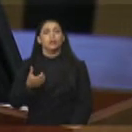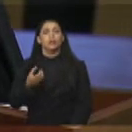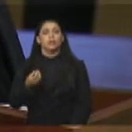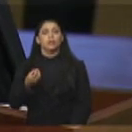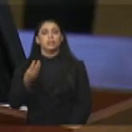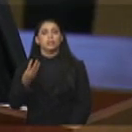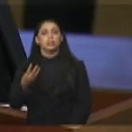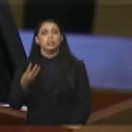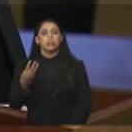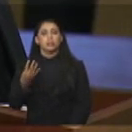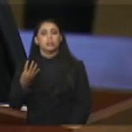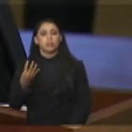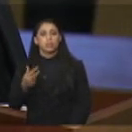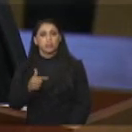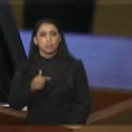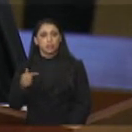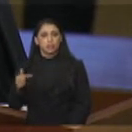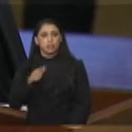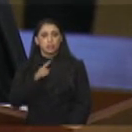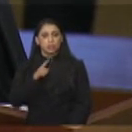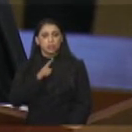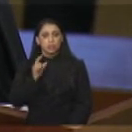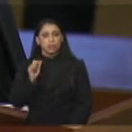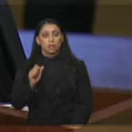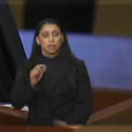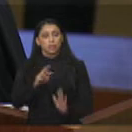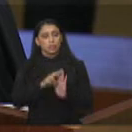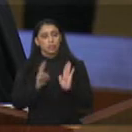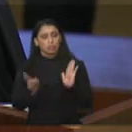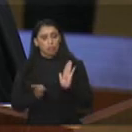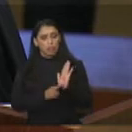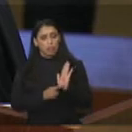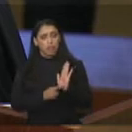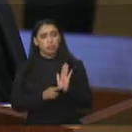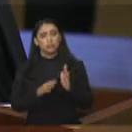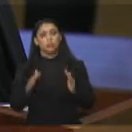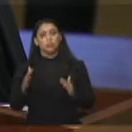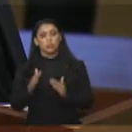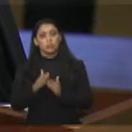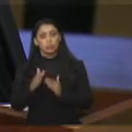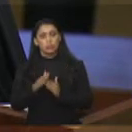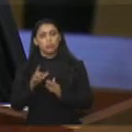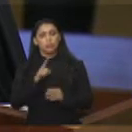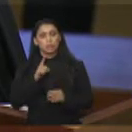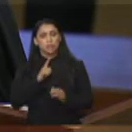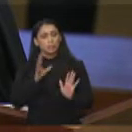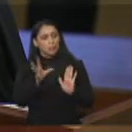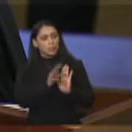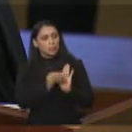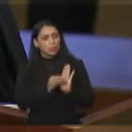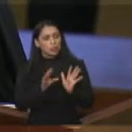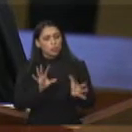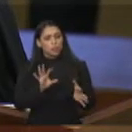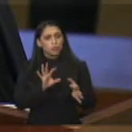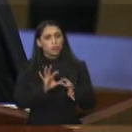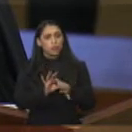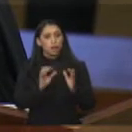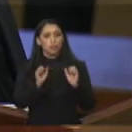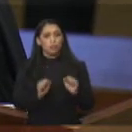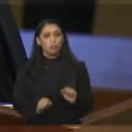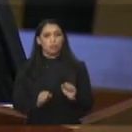1347. Eventual extravasamento pelo ato regulamentar dos limites a que se acha materialmente vinculado poderá